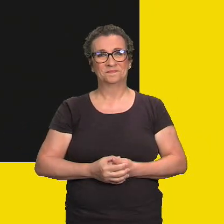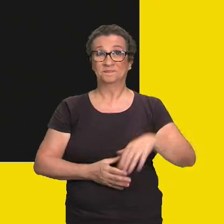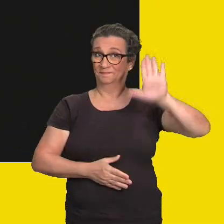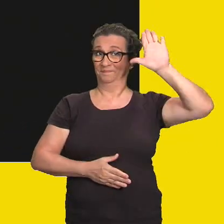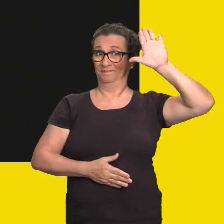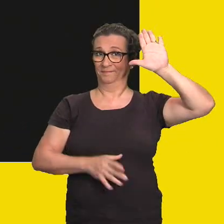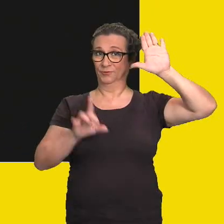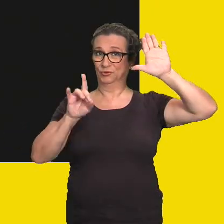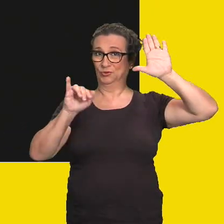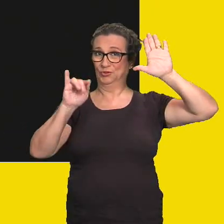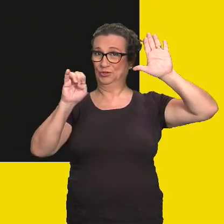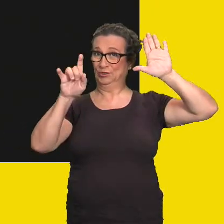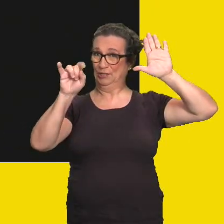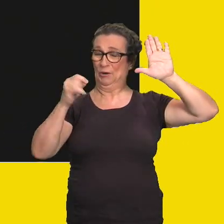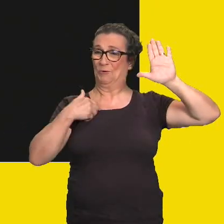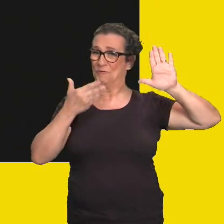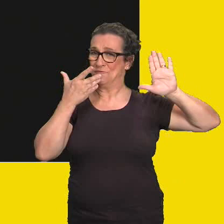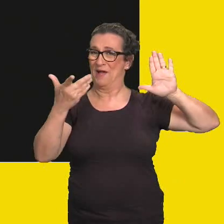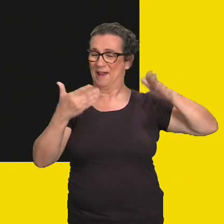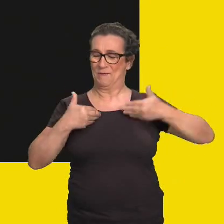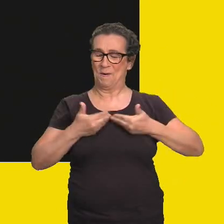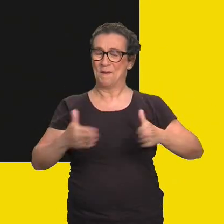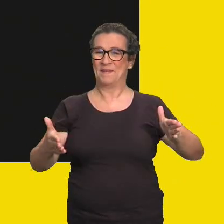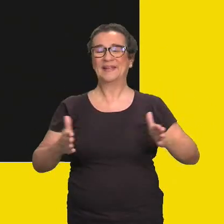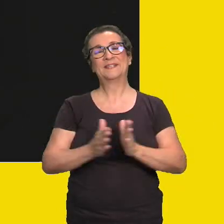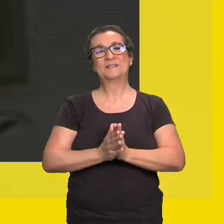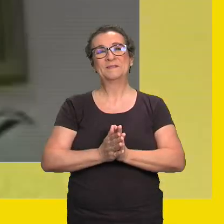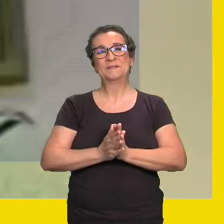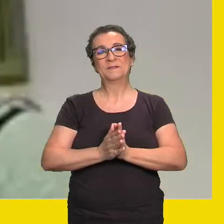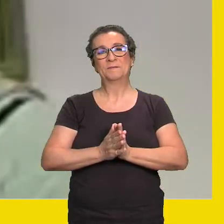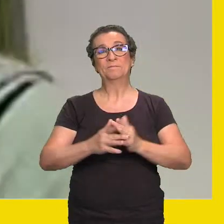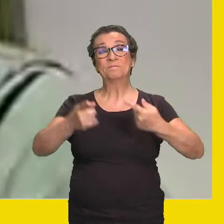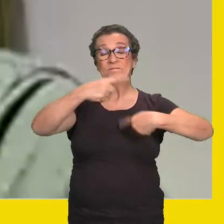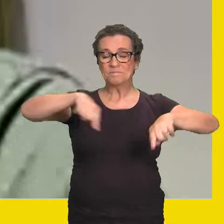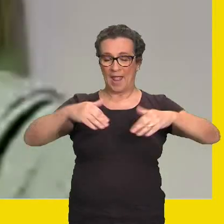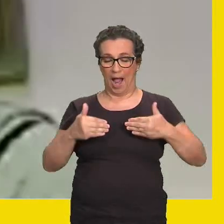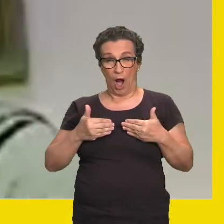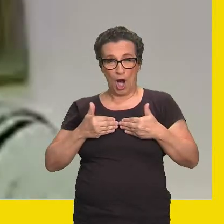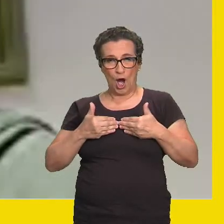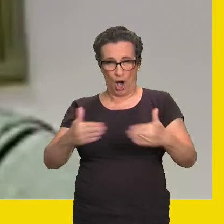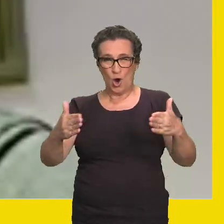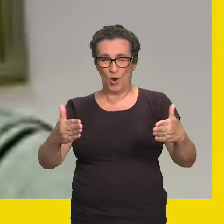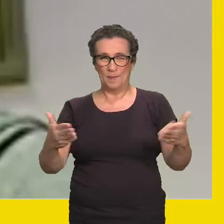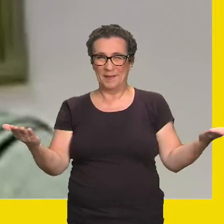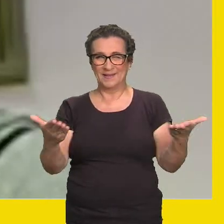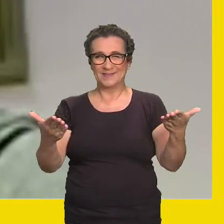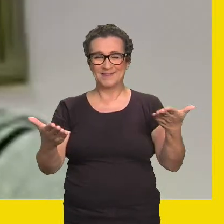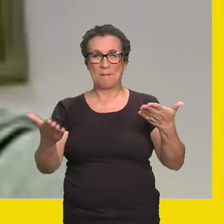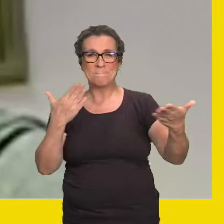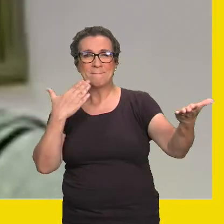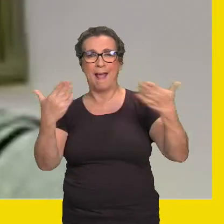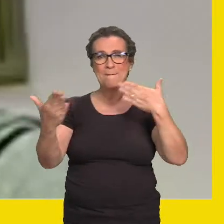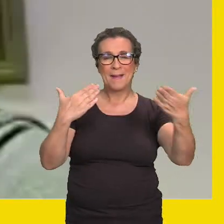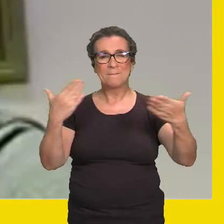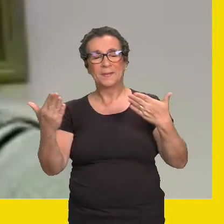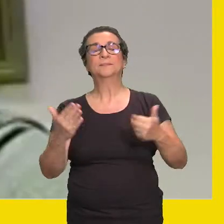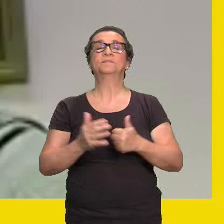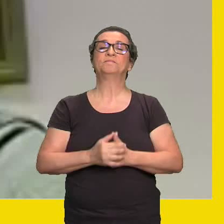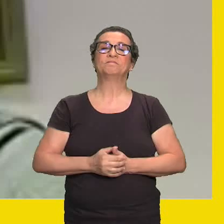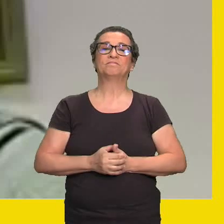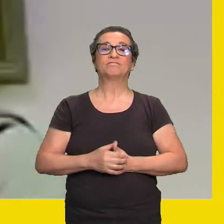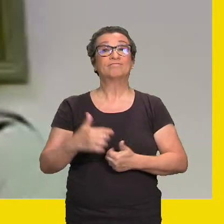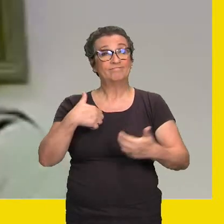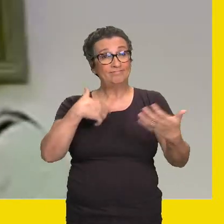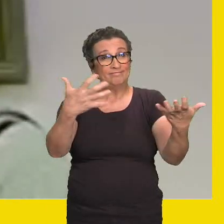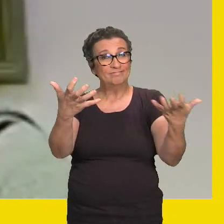Eu começo falando. Para a gente começar essa nossa conversa, né? Eu gostaria